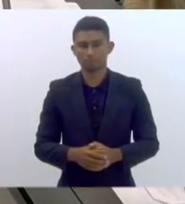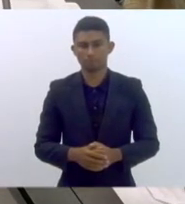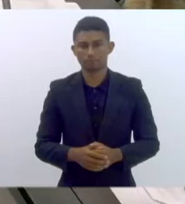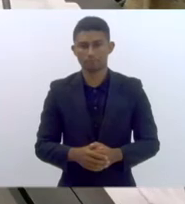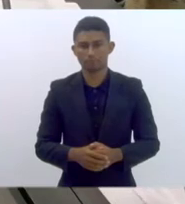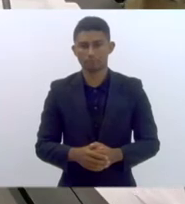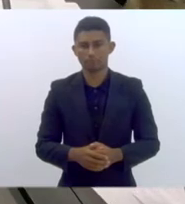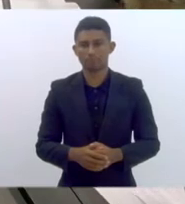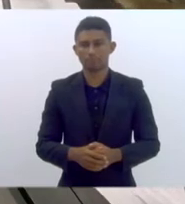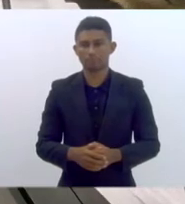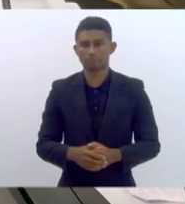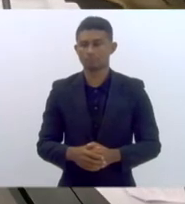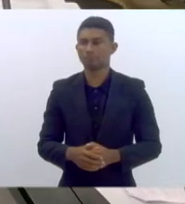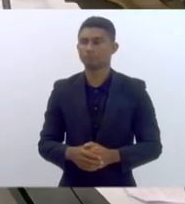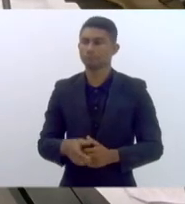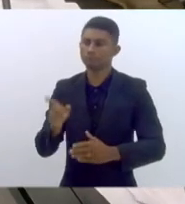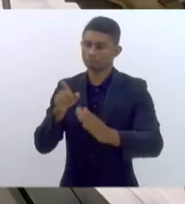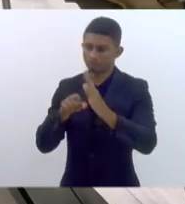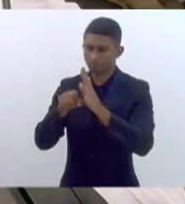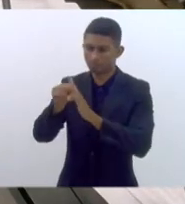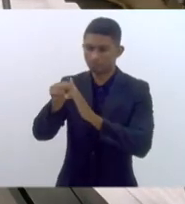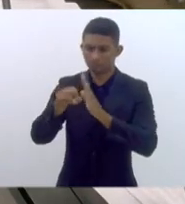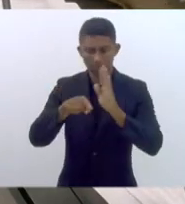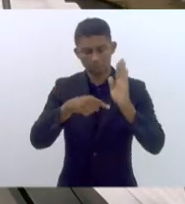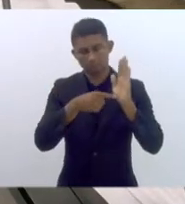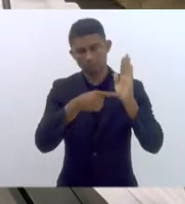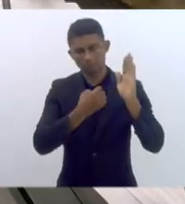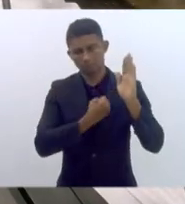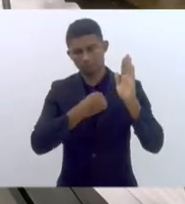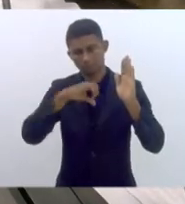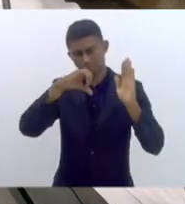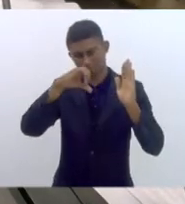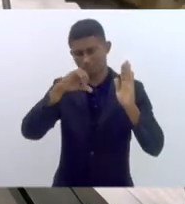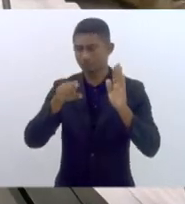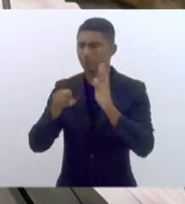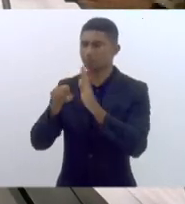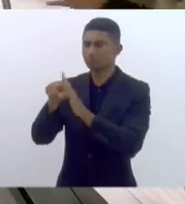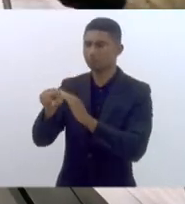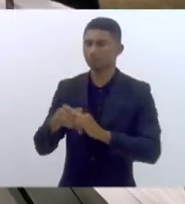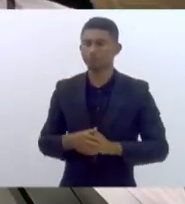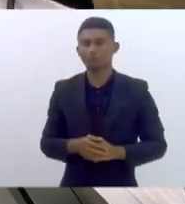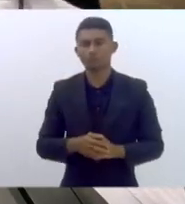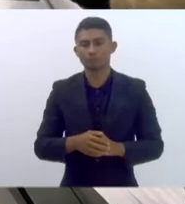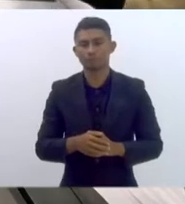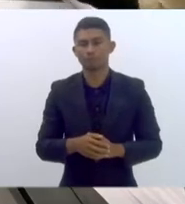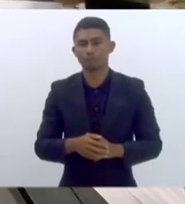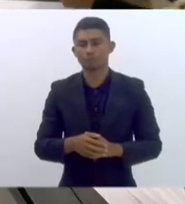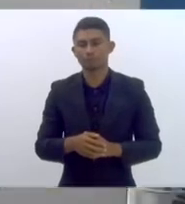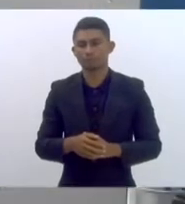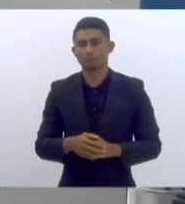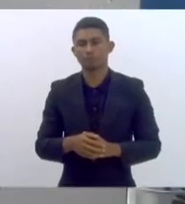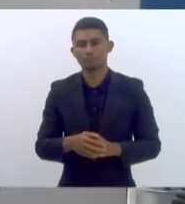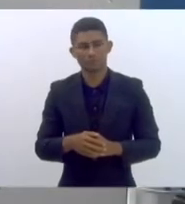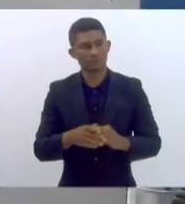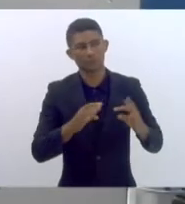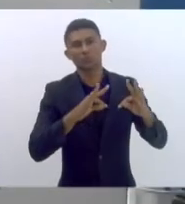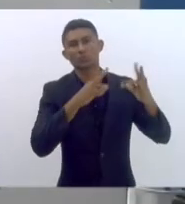a pergunta 9. Né? Isso aqui, essa explanação toda foi sobre a